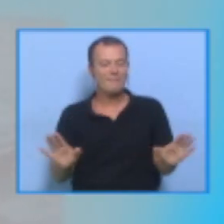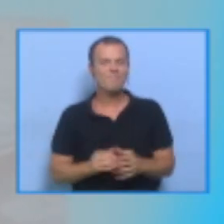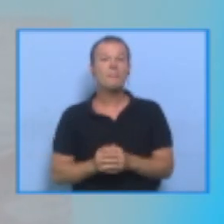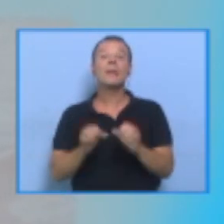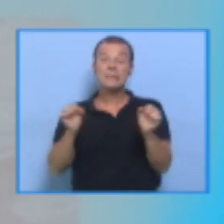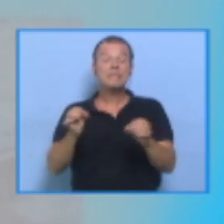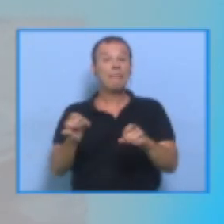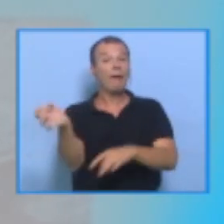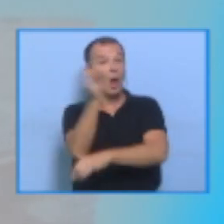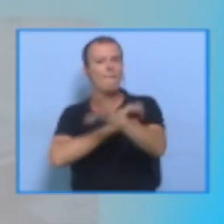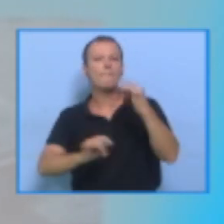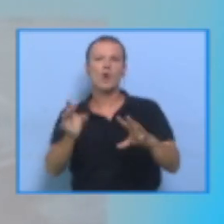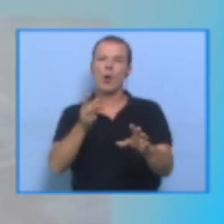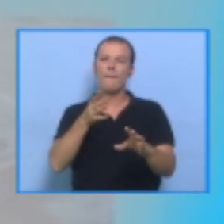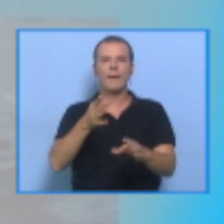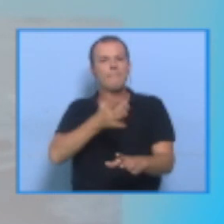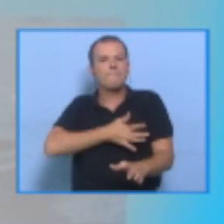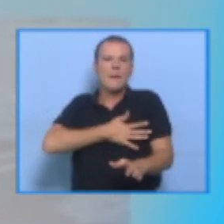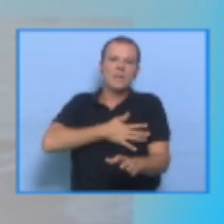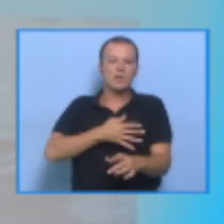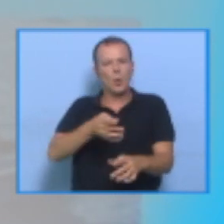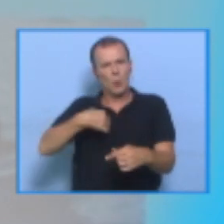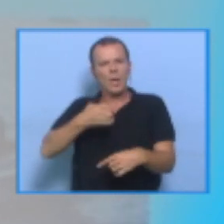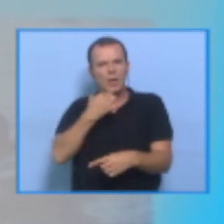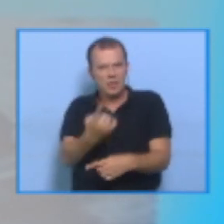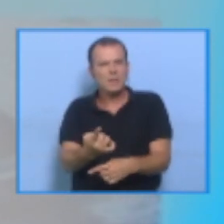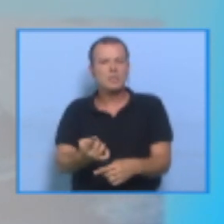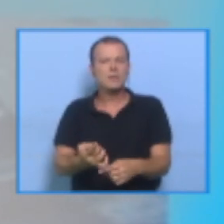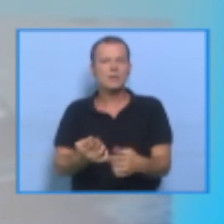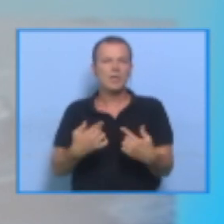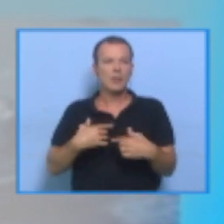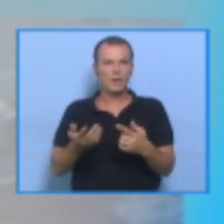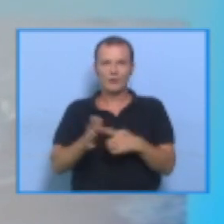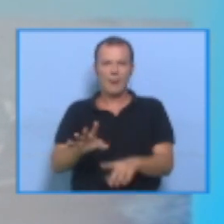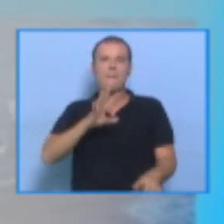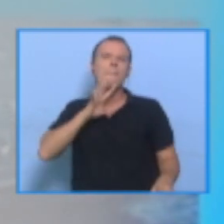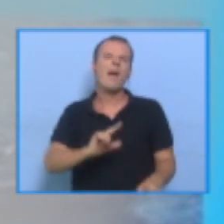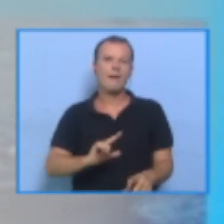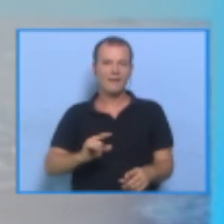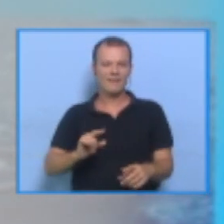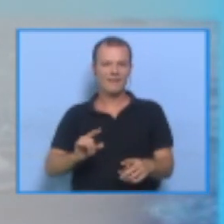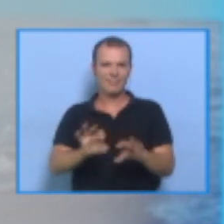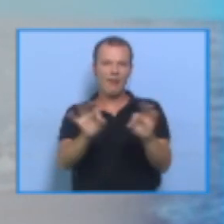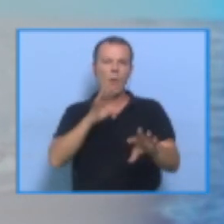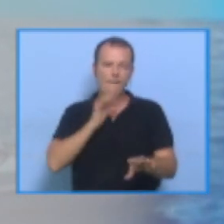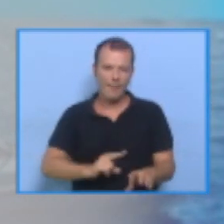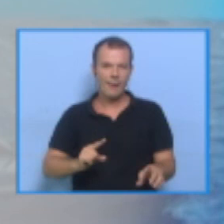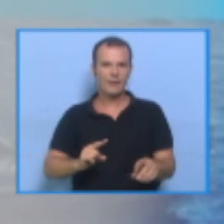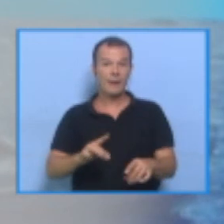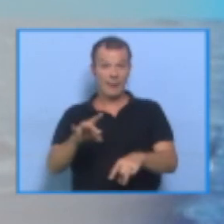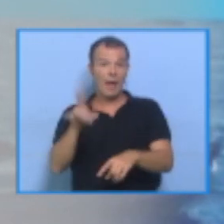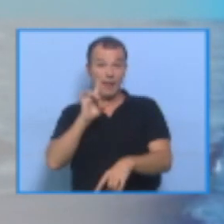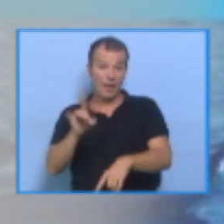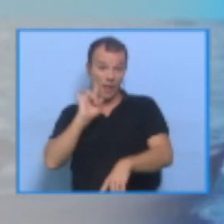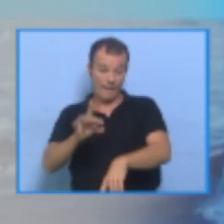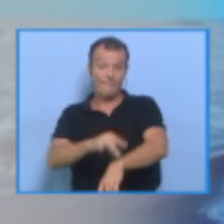que a Europa era a sua paixão de carreira, como mãe, logo a priori, como médica,